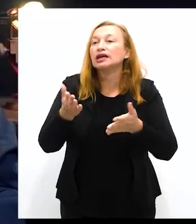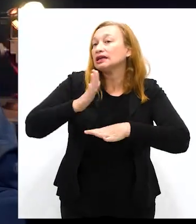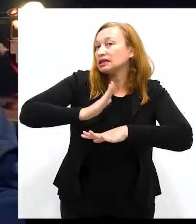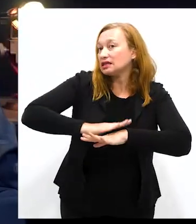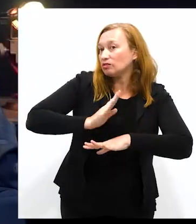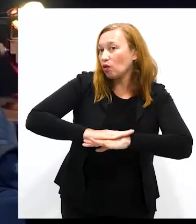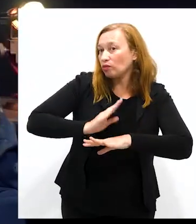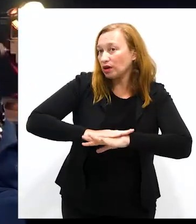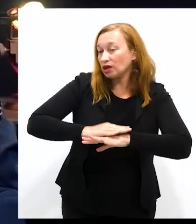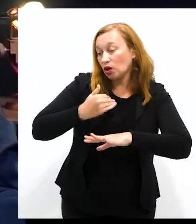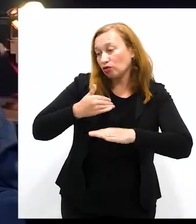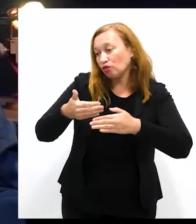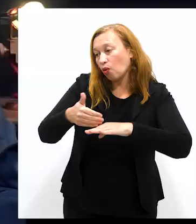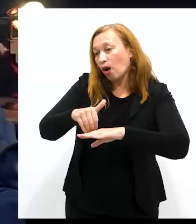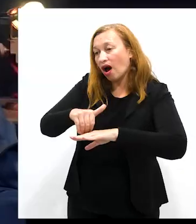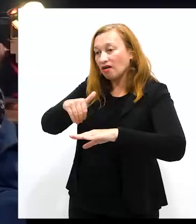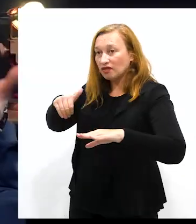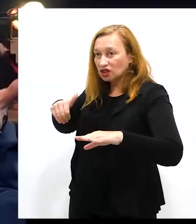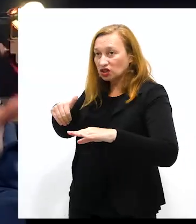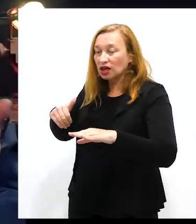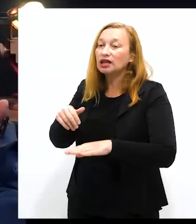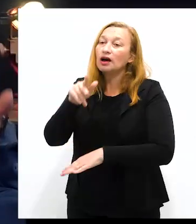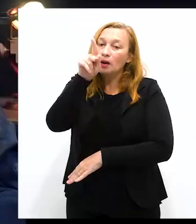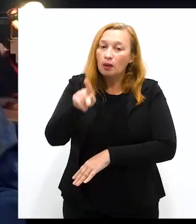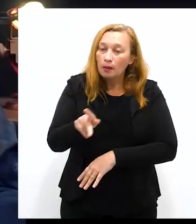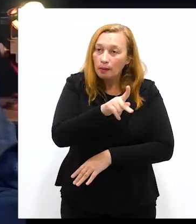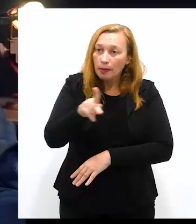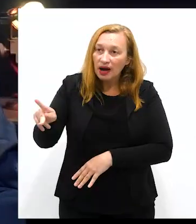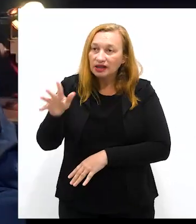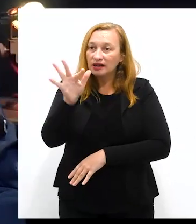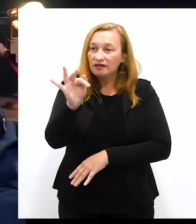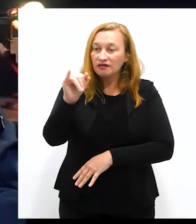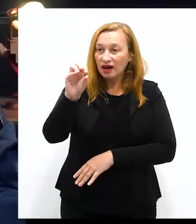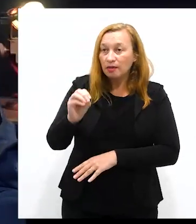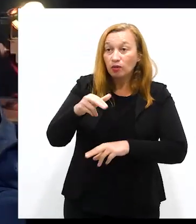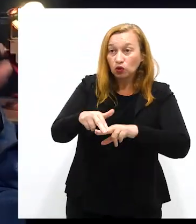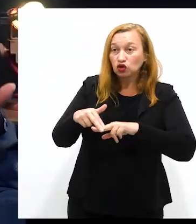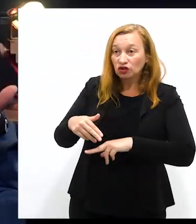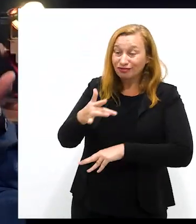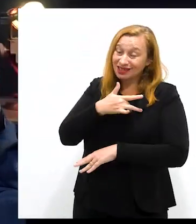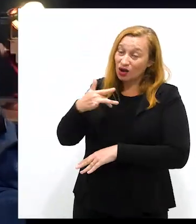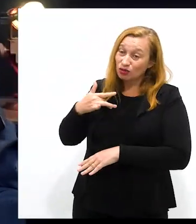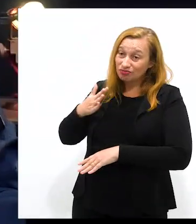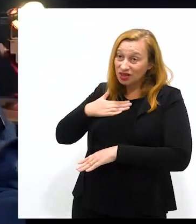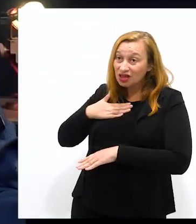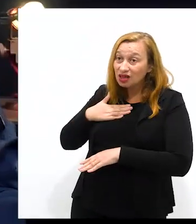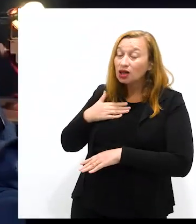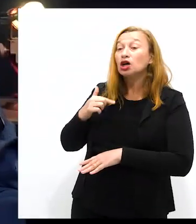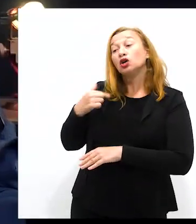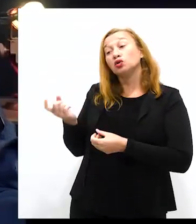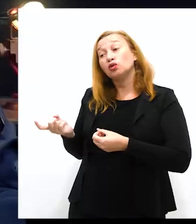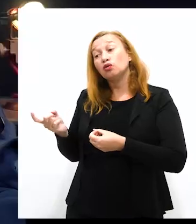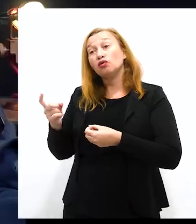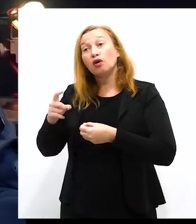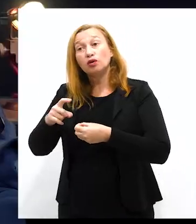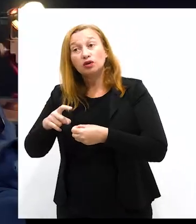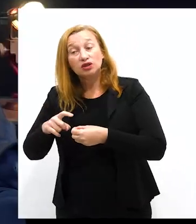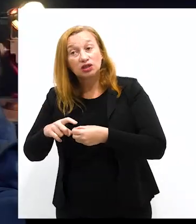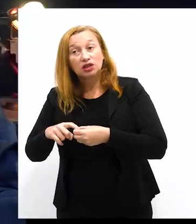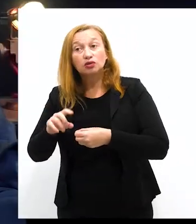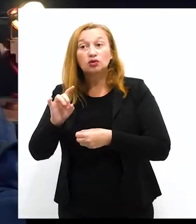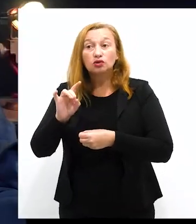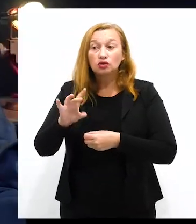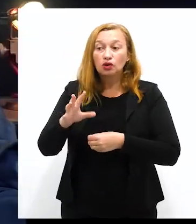vamos atingir? Quer dizer, nesse momento eu me encontro afastada, está lá o Padre Fábio, por motivos de saúde.